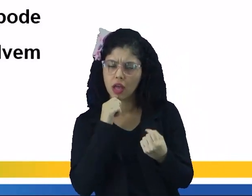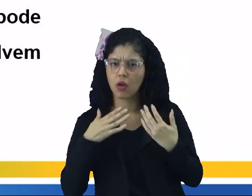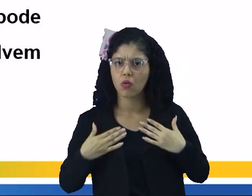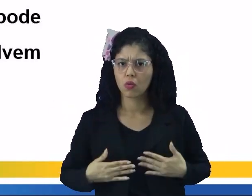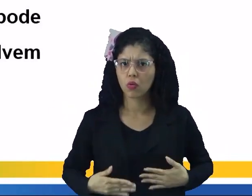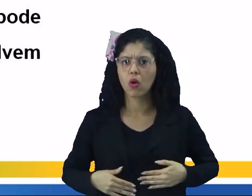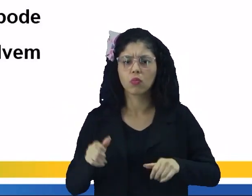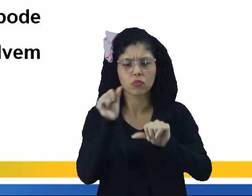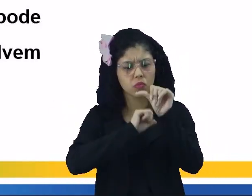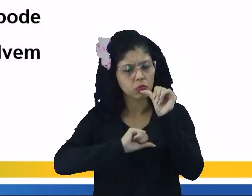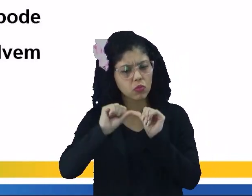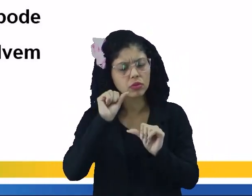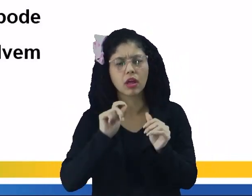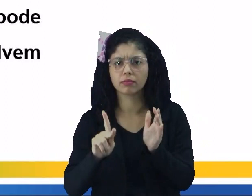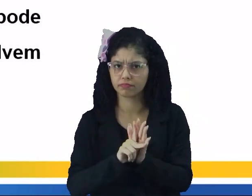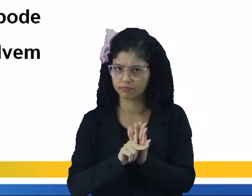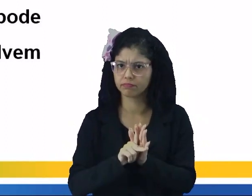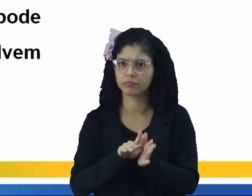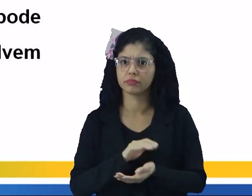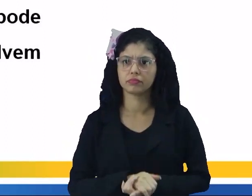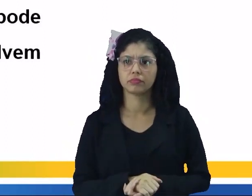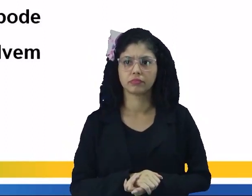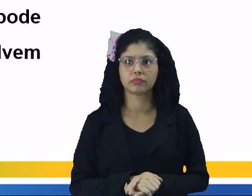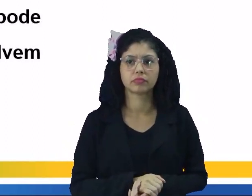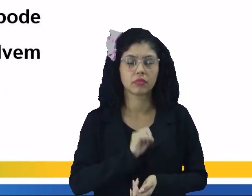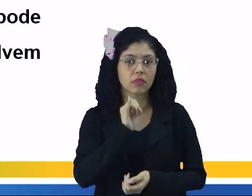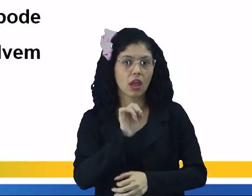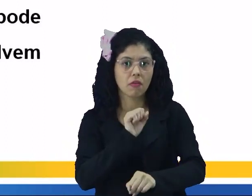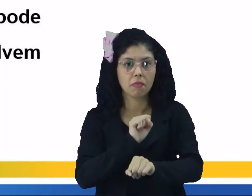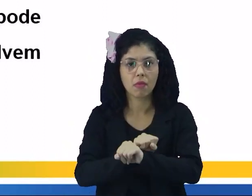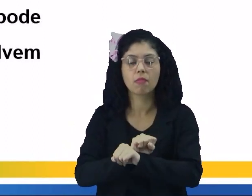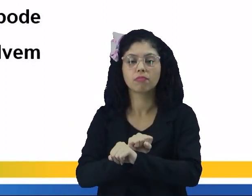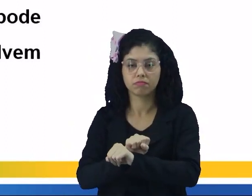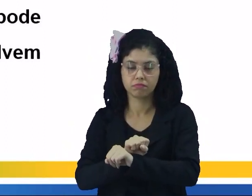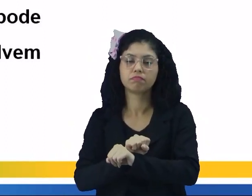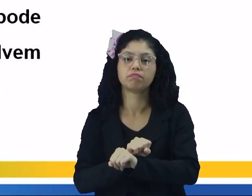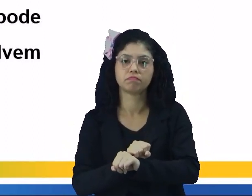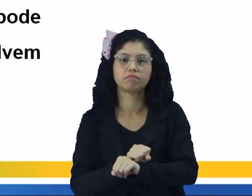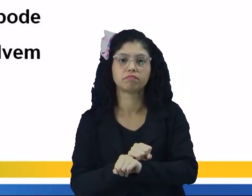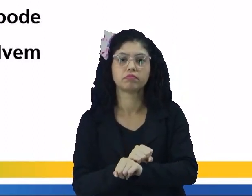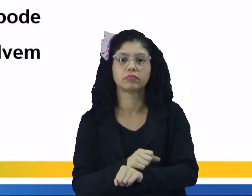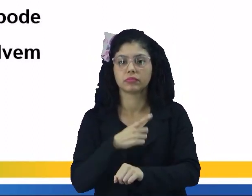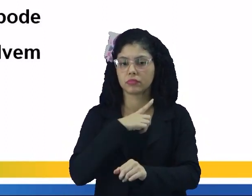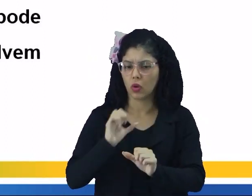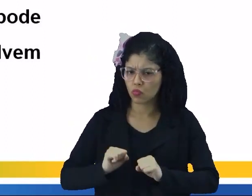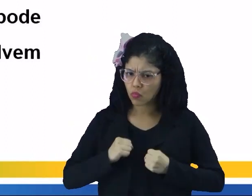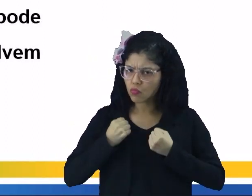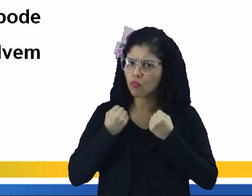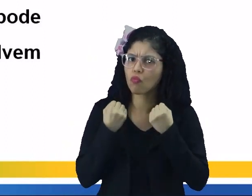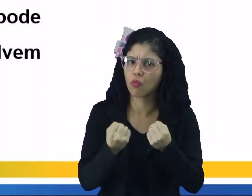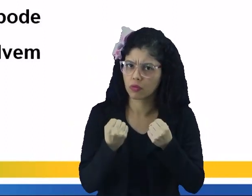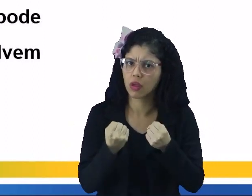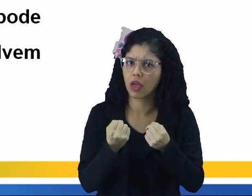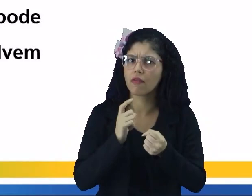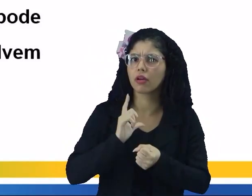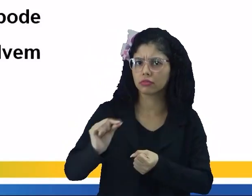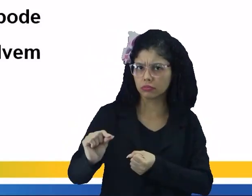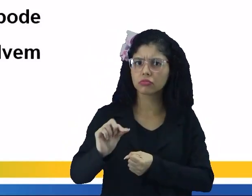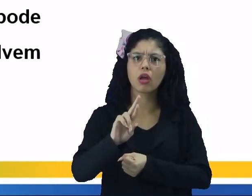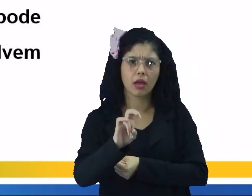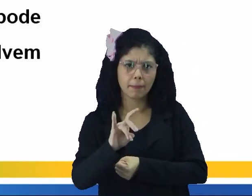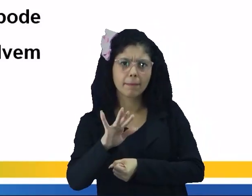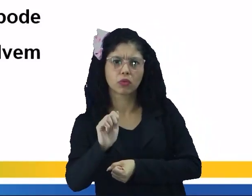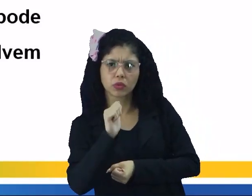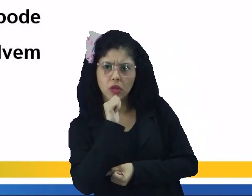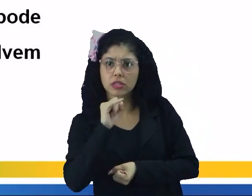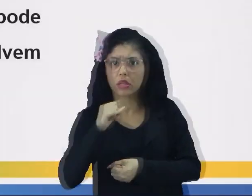para ele mudar o seu estado. Se ele estiver em repouso, receber uma força, então ele vai sair do repouso. Se